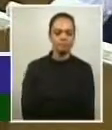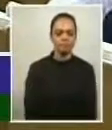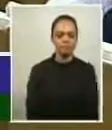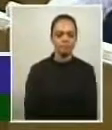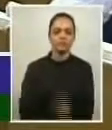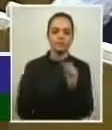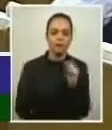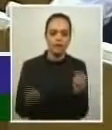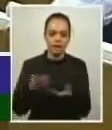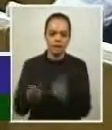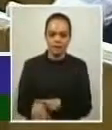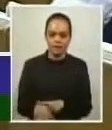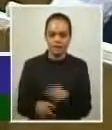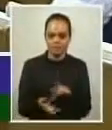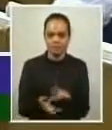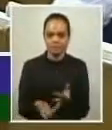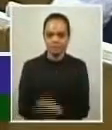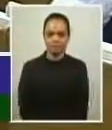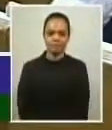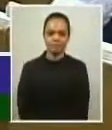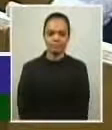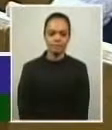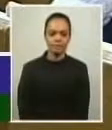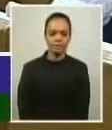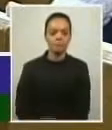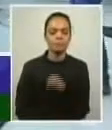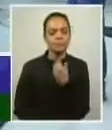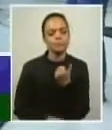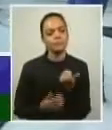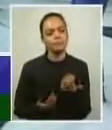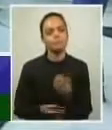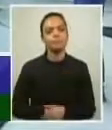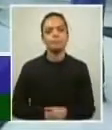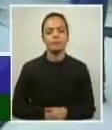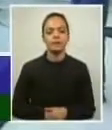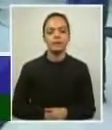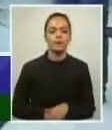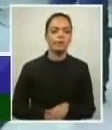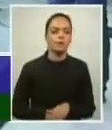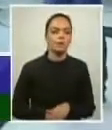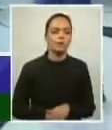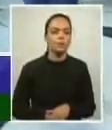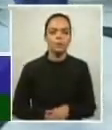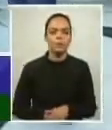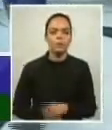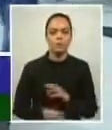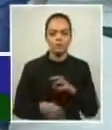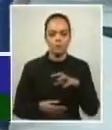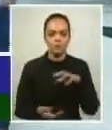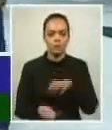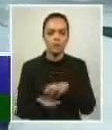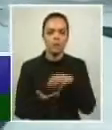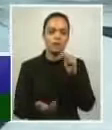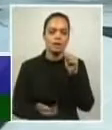e isso é muito atual né não é muito bem o movimento cartista era